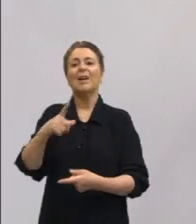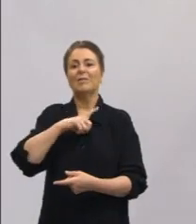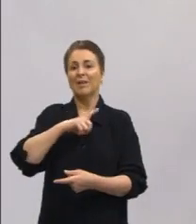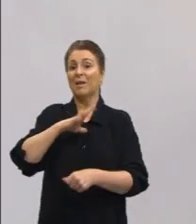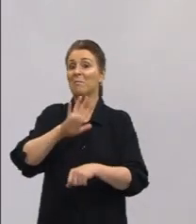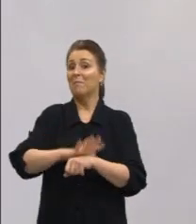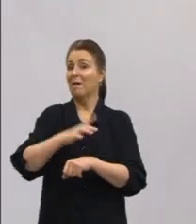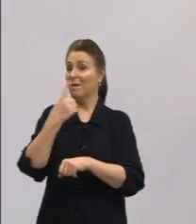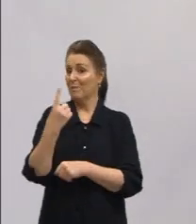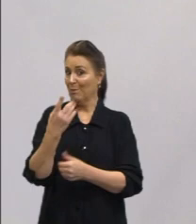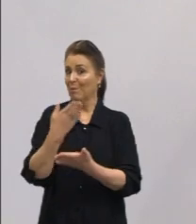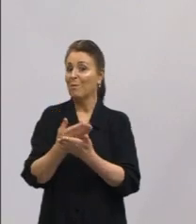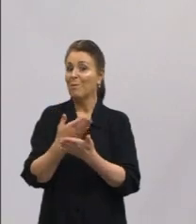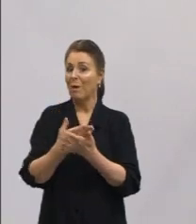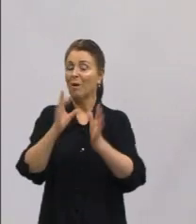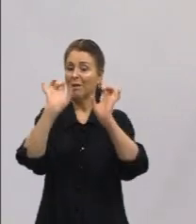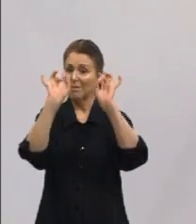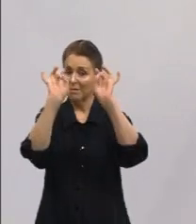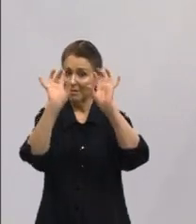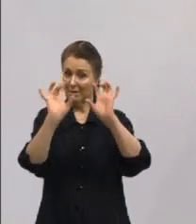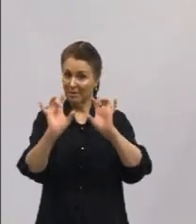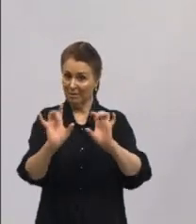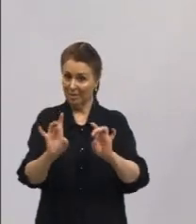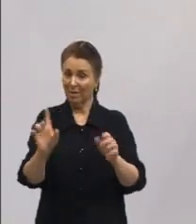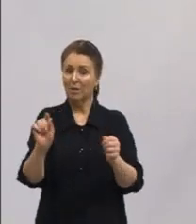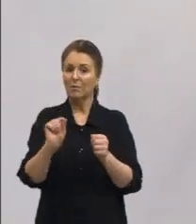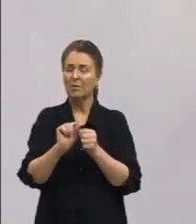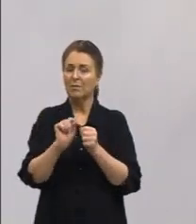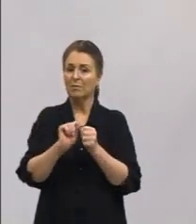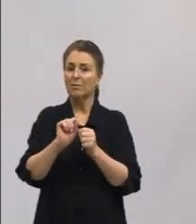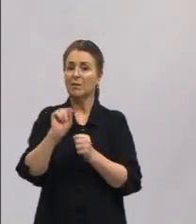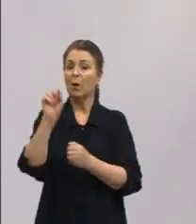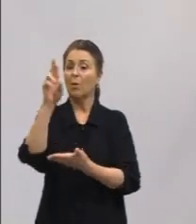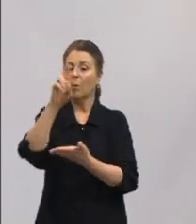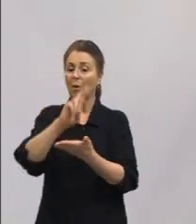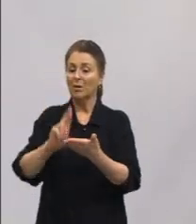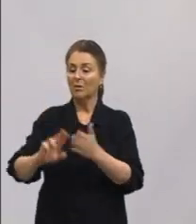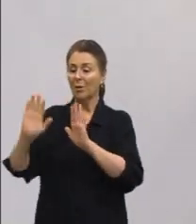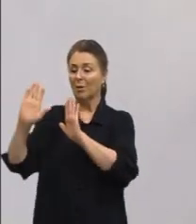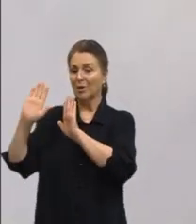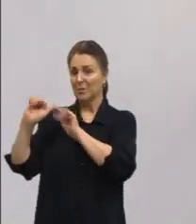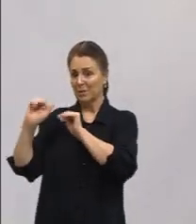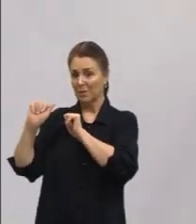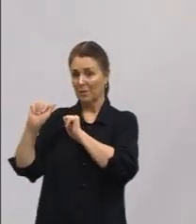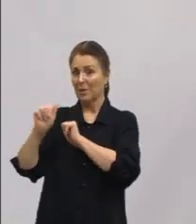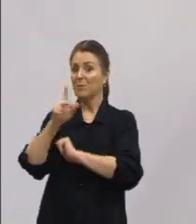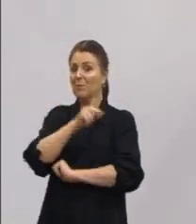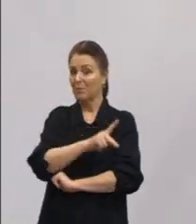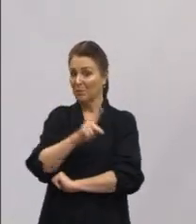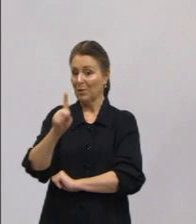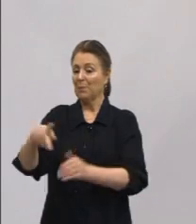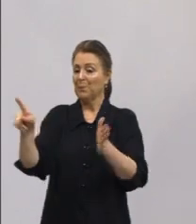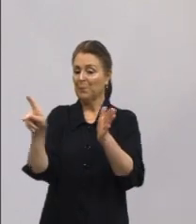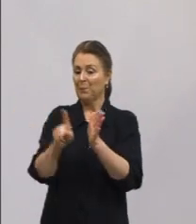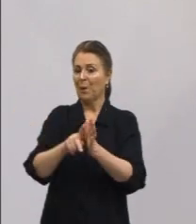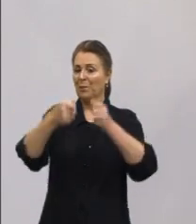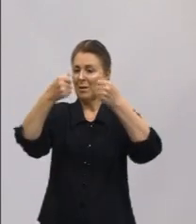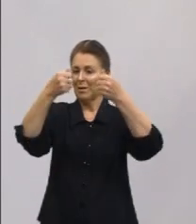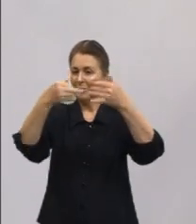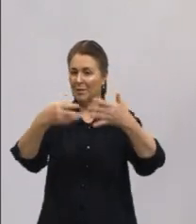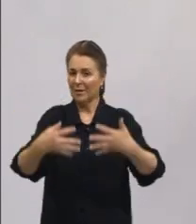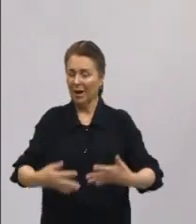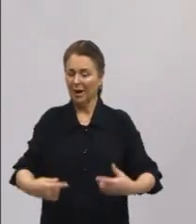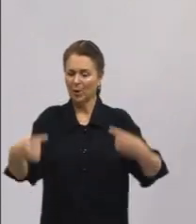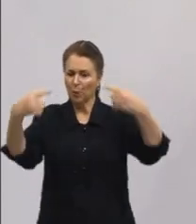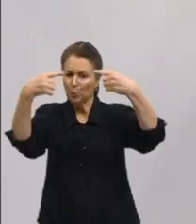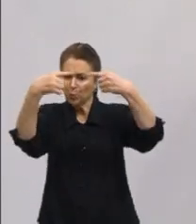uma aula uma aula em especial que vai ser feita uma redação em espanhol para elas falarem juntas aí sobre essa relação também